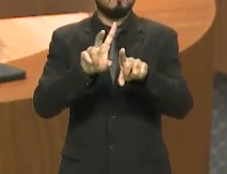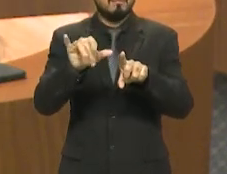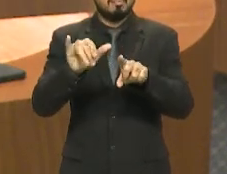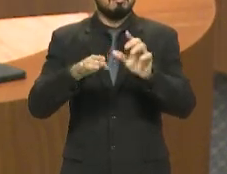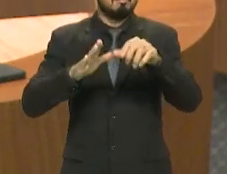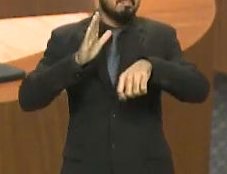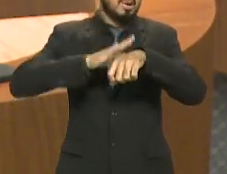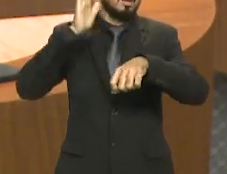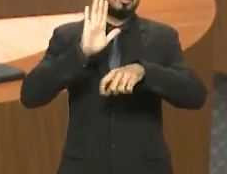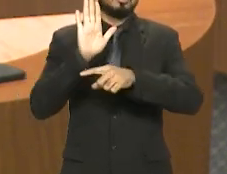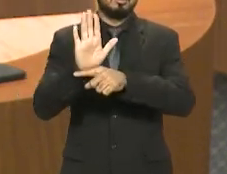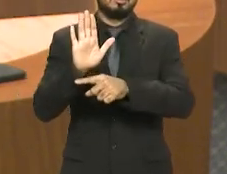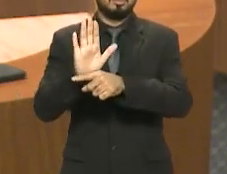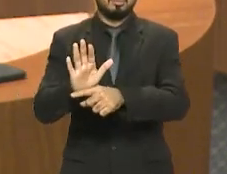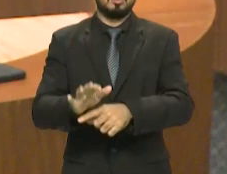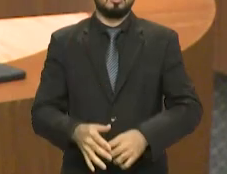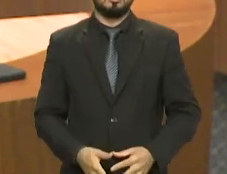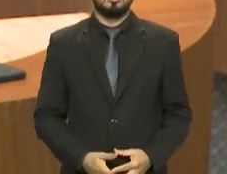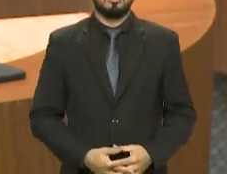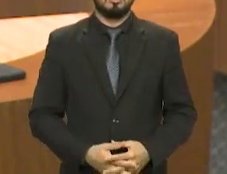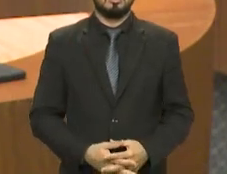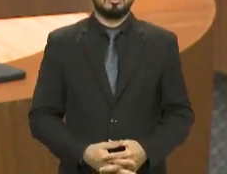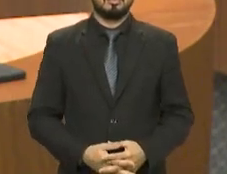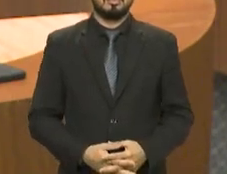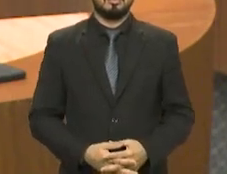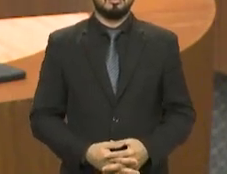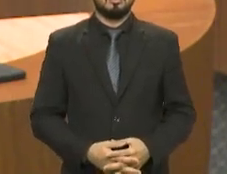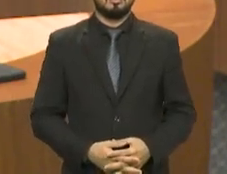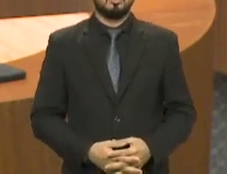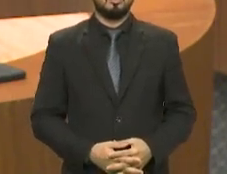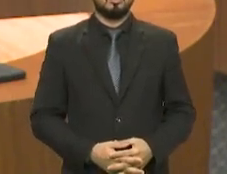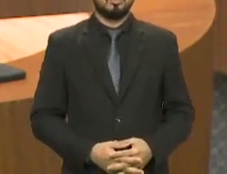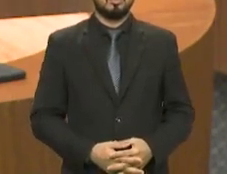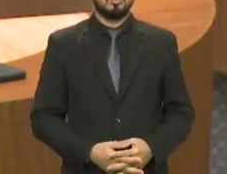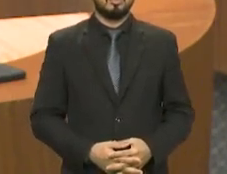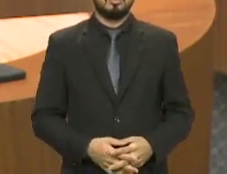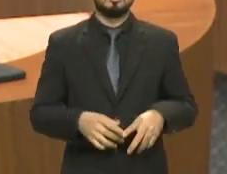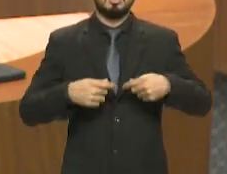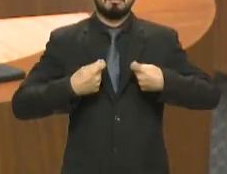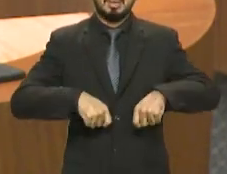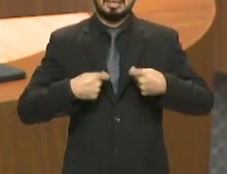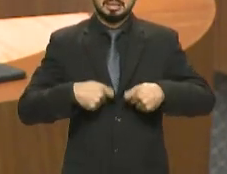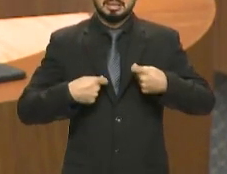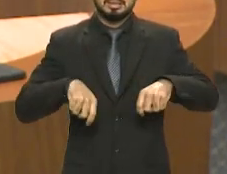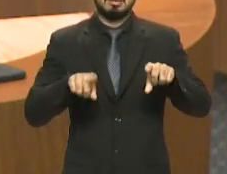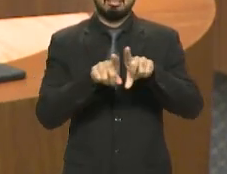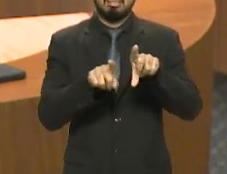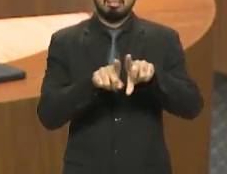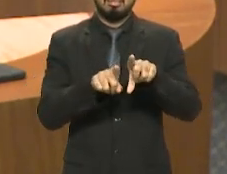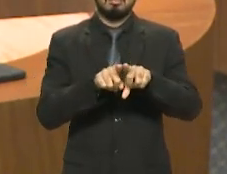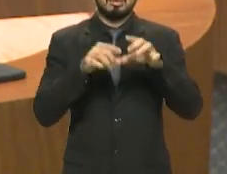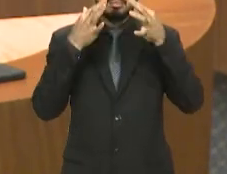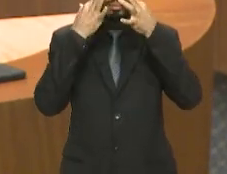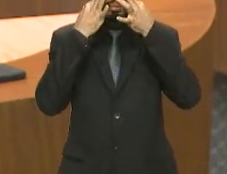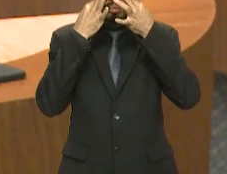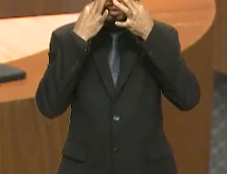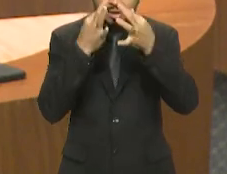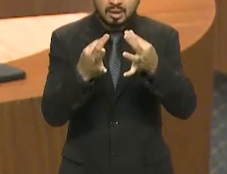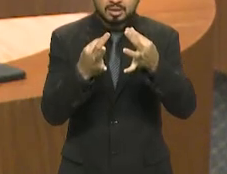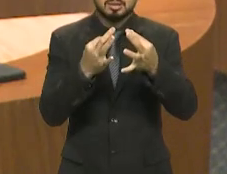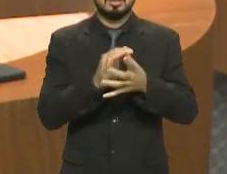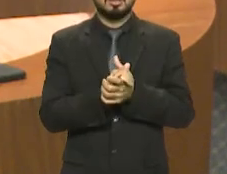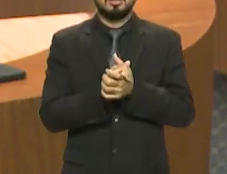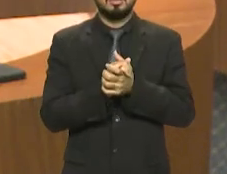Mas eu quero chamar a atenção ao deputado Antônio Pereira. Obrigado. Preciso chamar a atenção da nossa